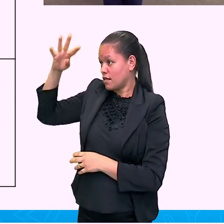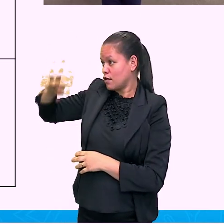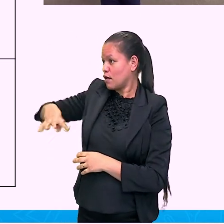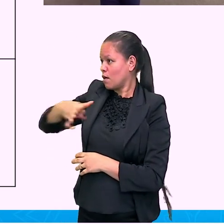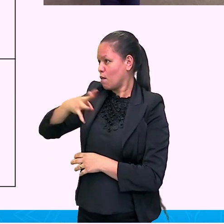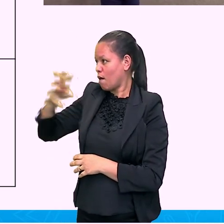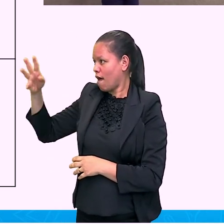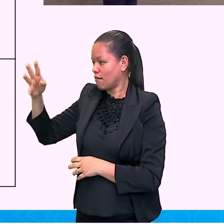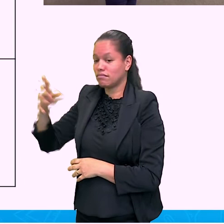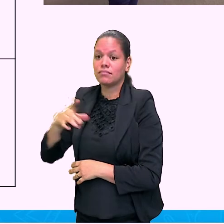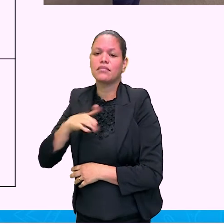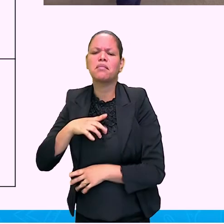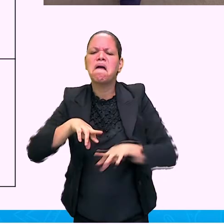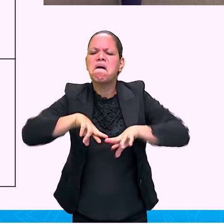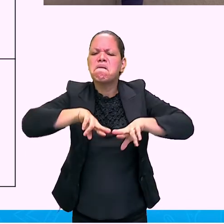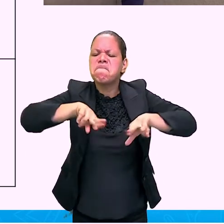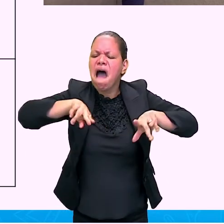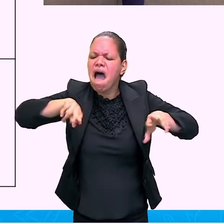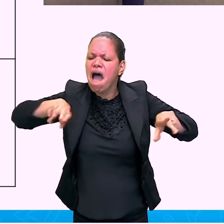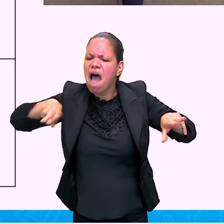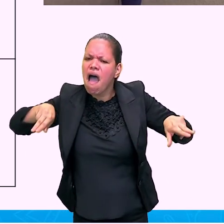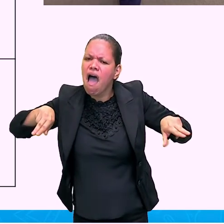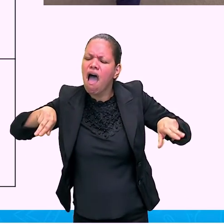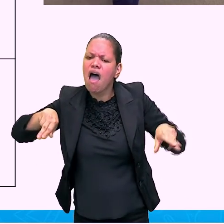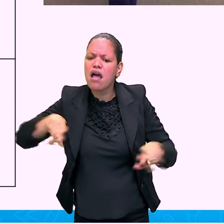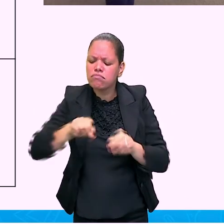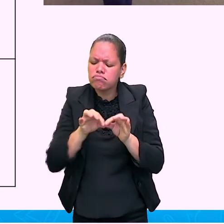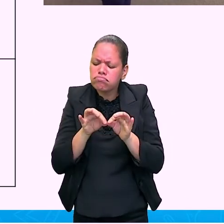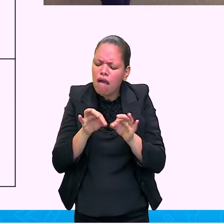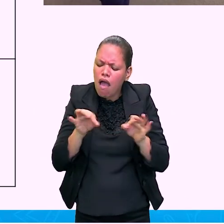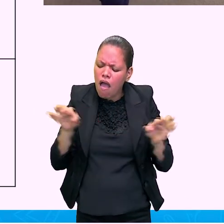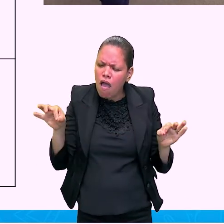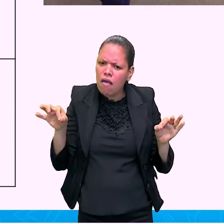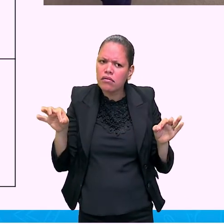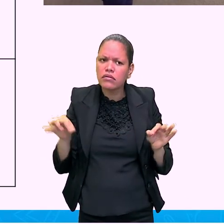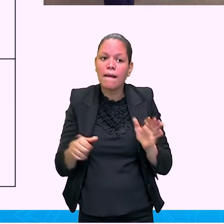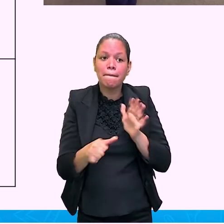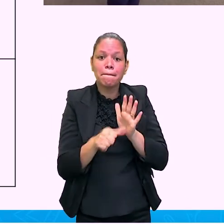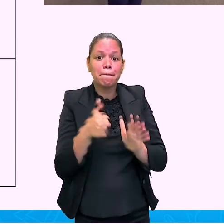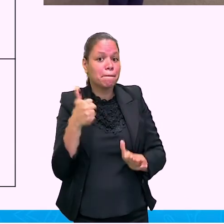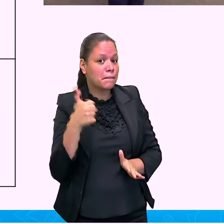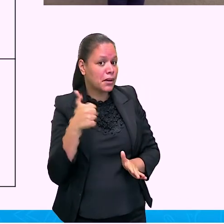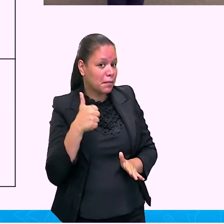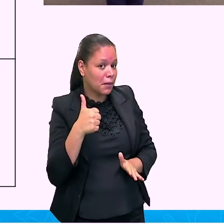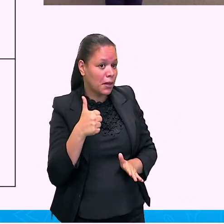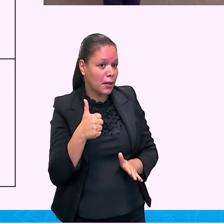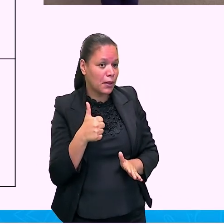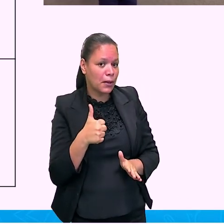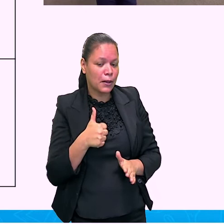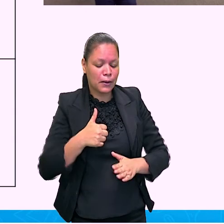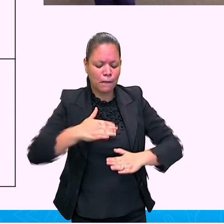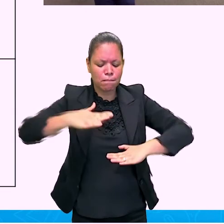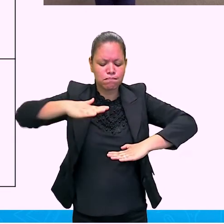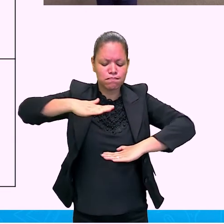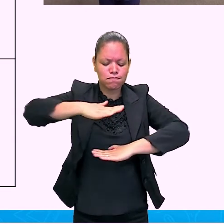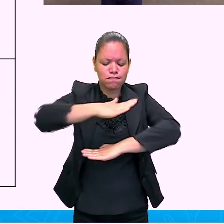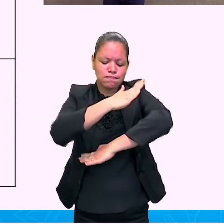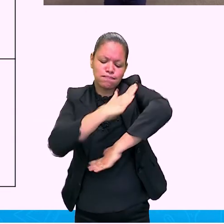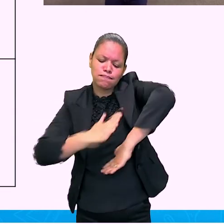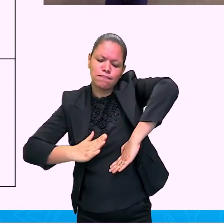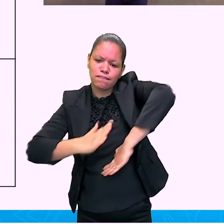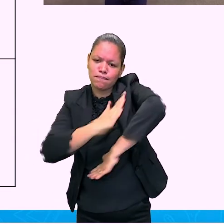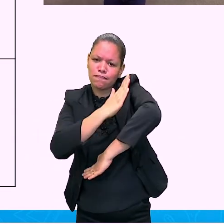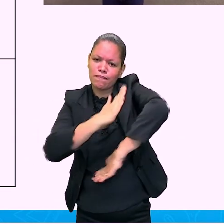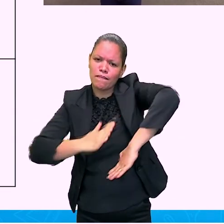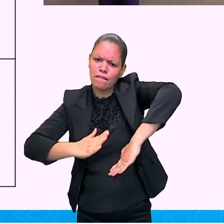temos várias retas. Nesse primeiro aqui, nós temos duas retas que estão na posição inclinada, mas elas